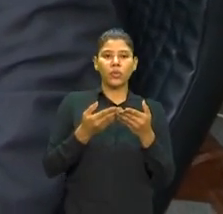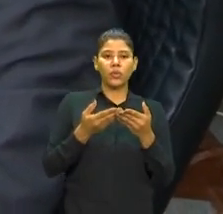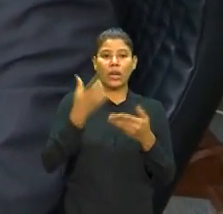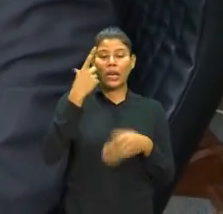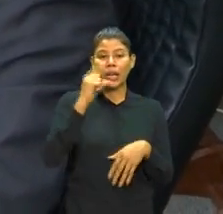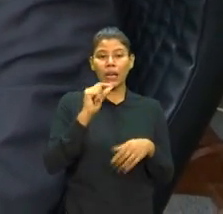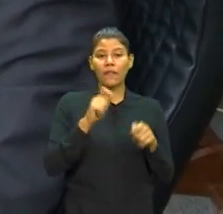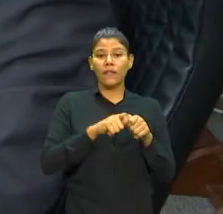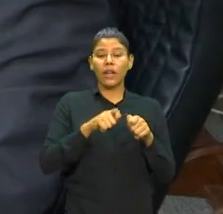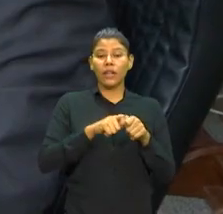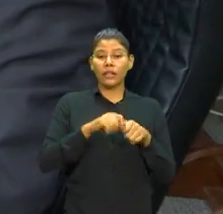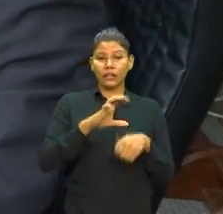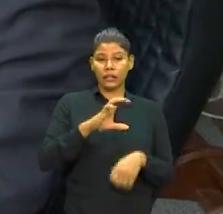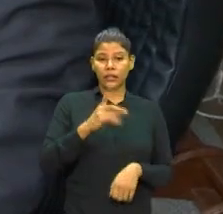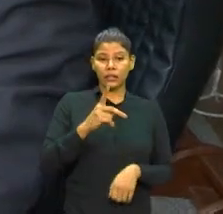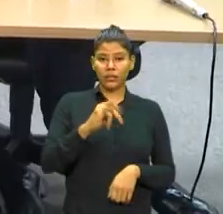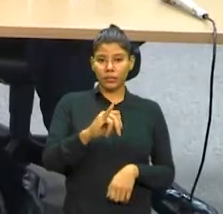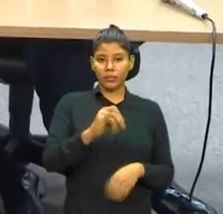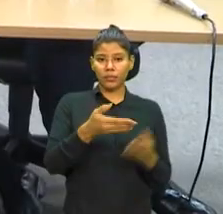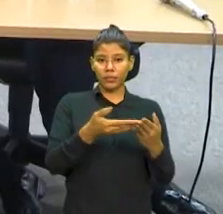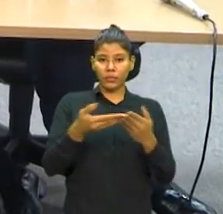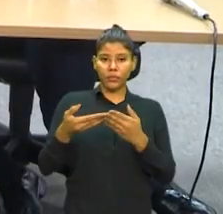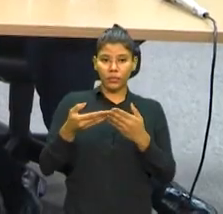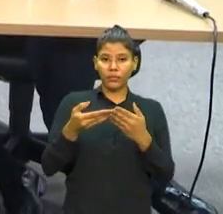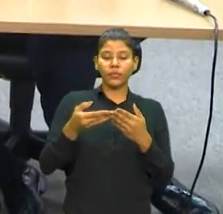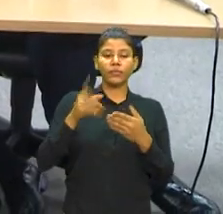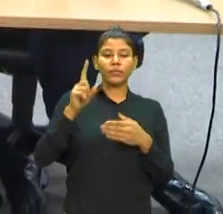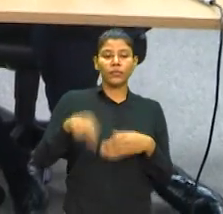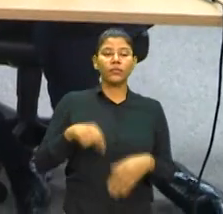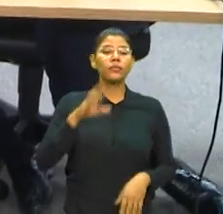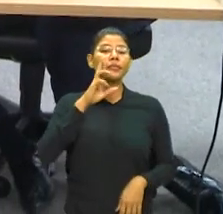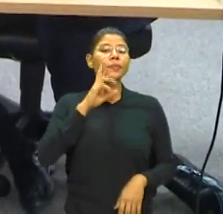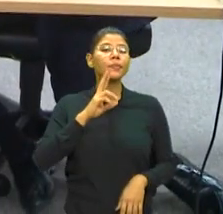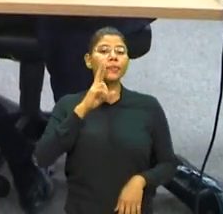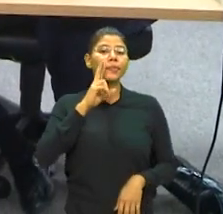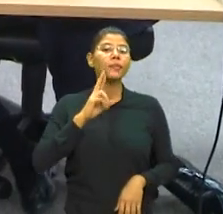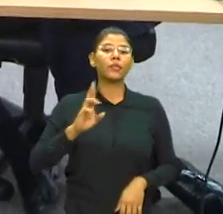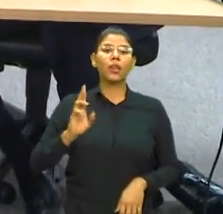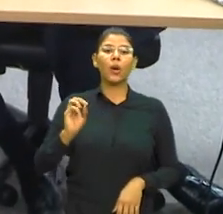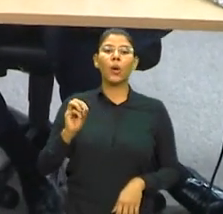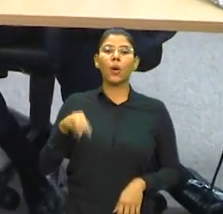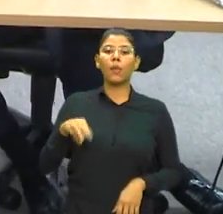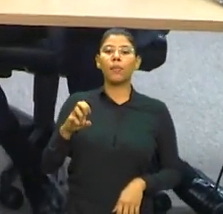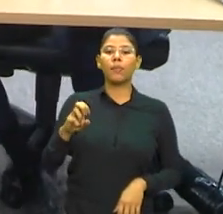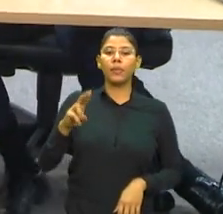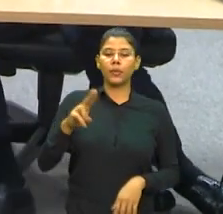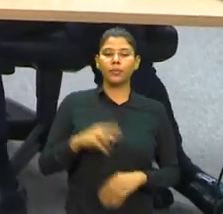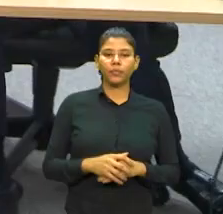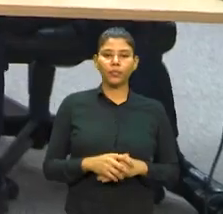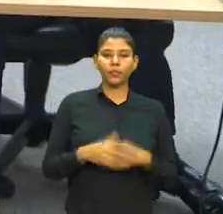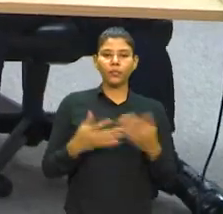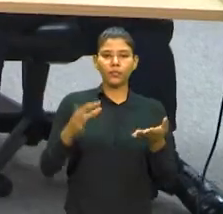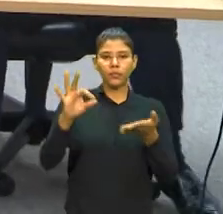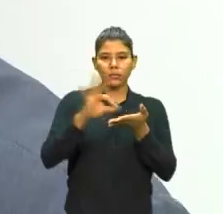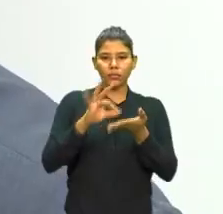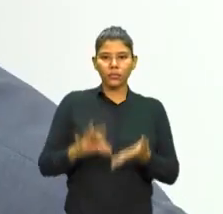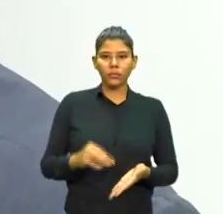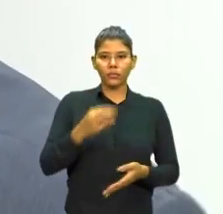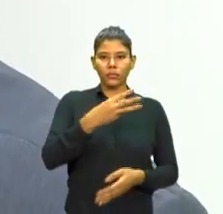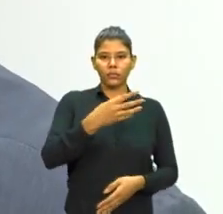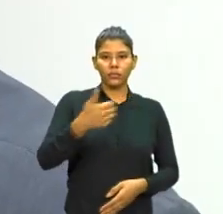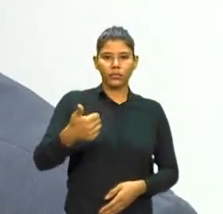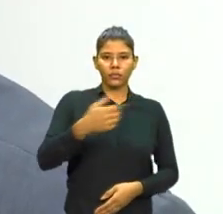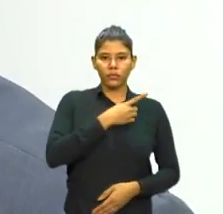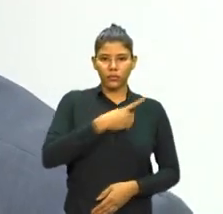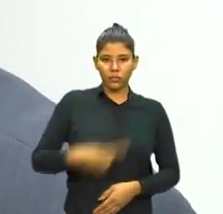19 de Fevereiro de 2020 pelo deputado estadual Romeo aldigueri com a assinatura de 31 deputados a